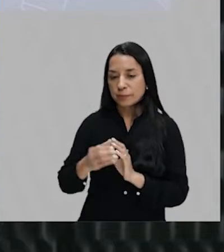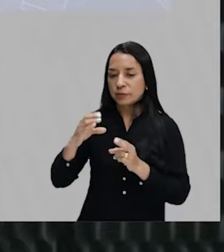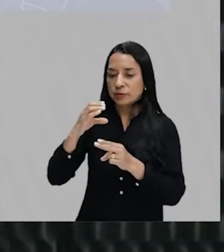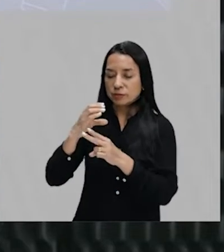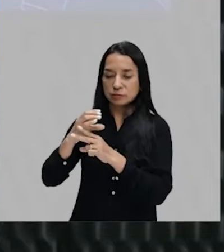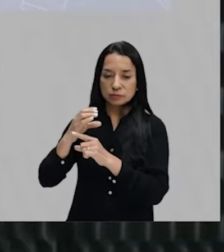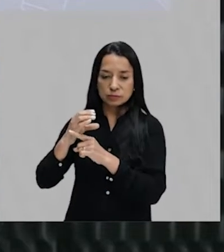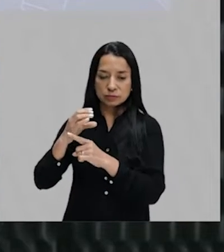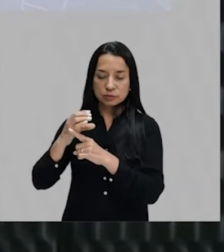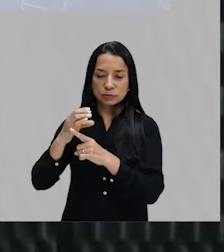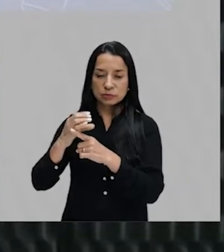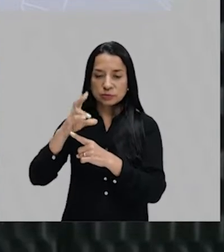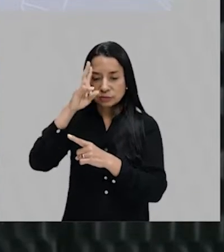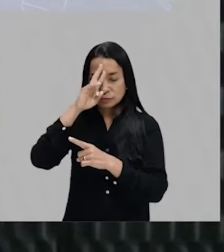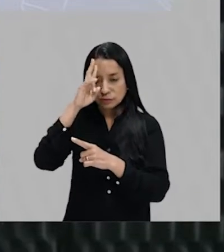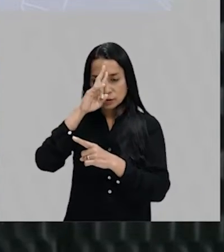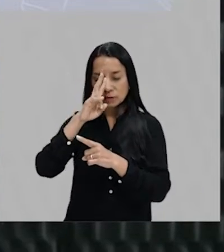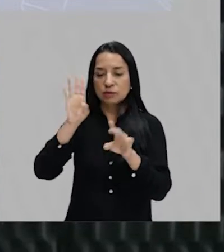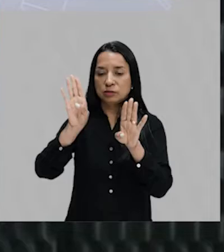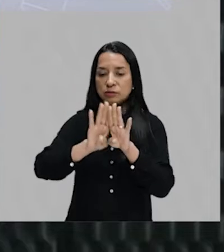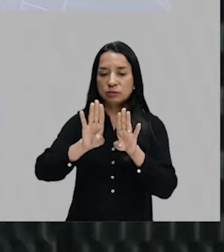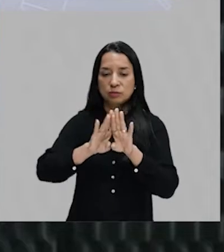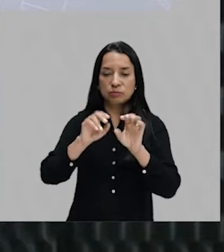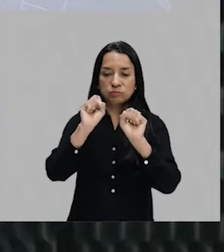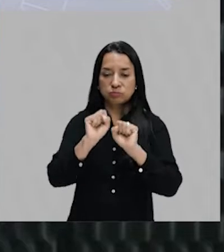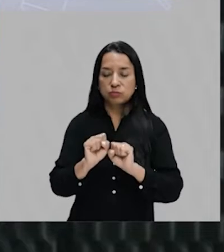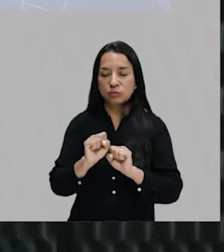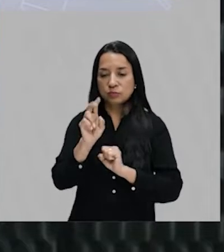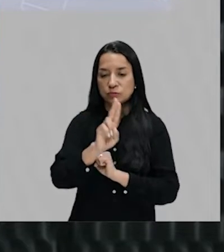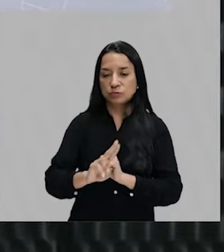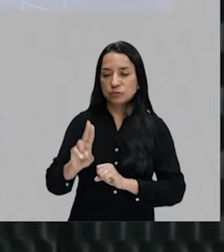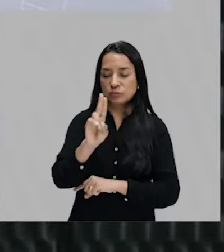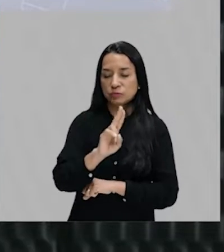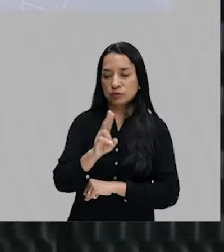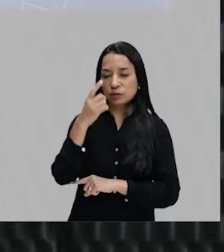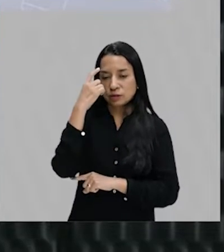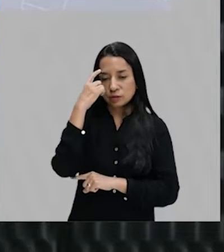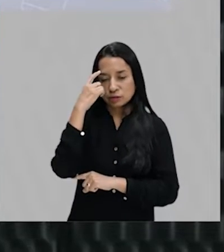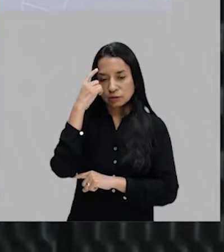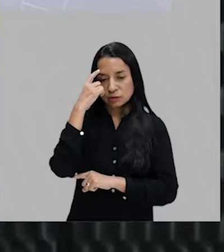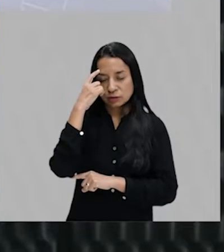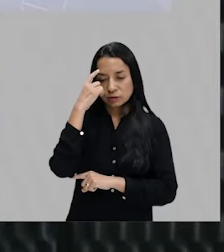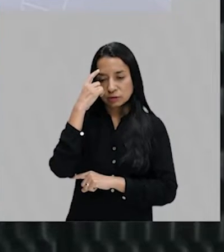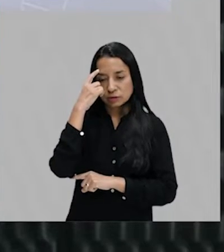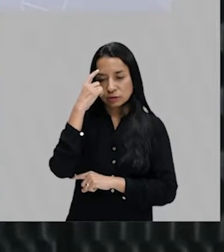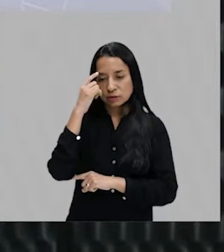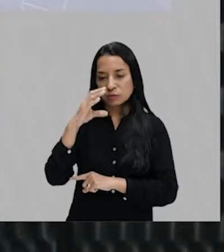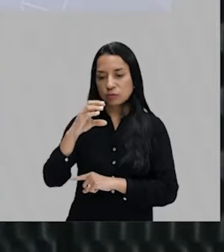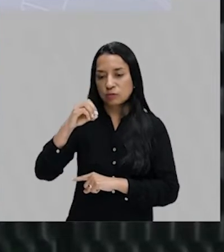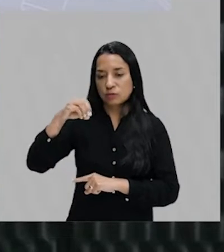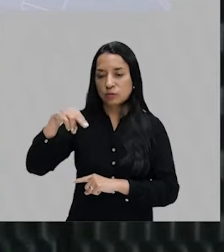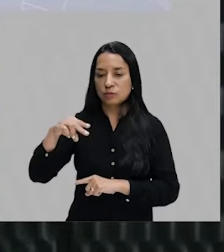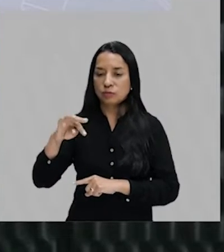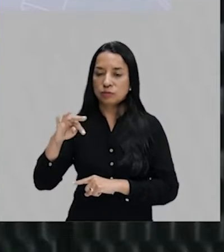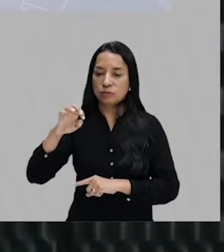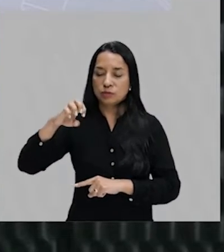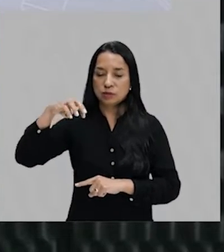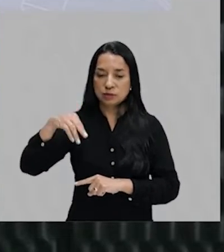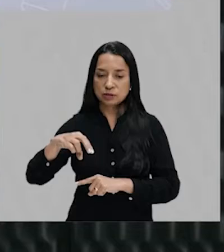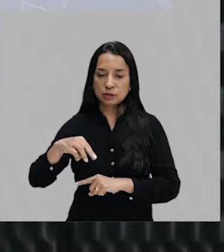contido lembra gente que eu também posso usar né a ideia do contém tá